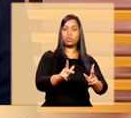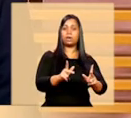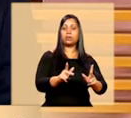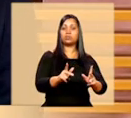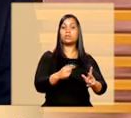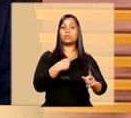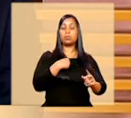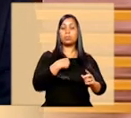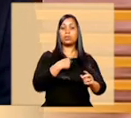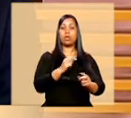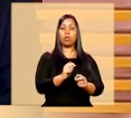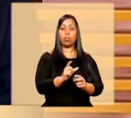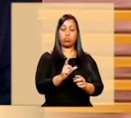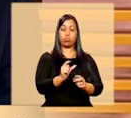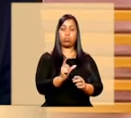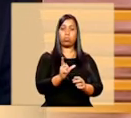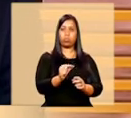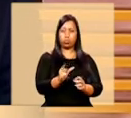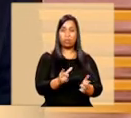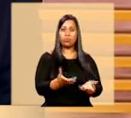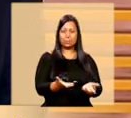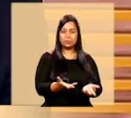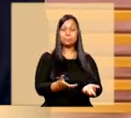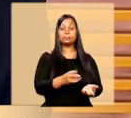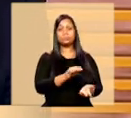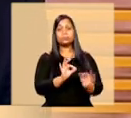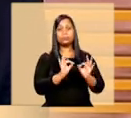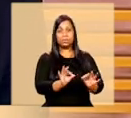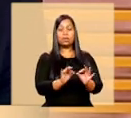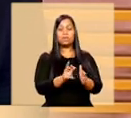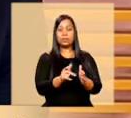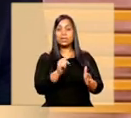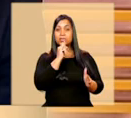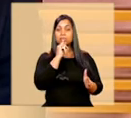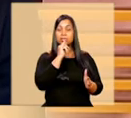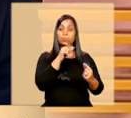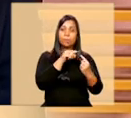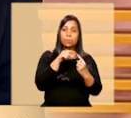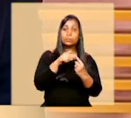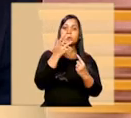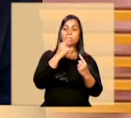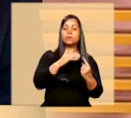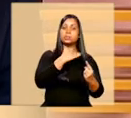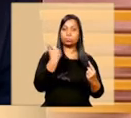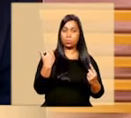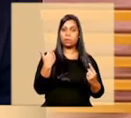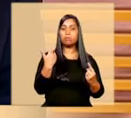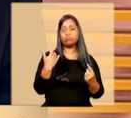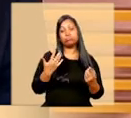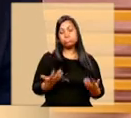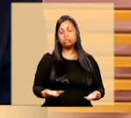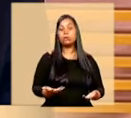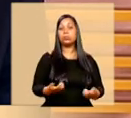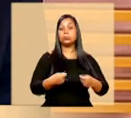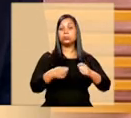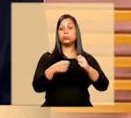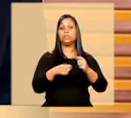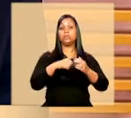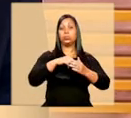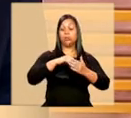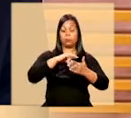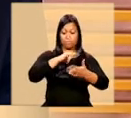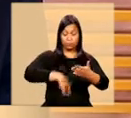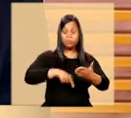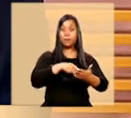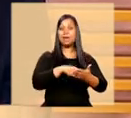seria a questão do tamanho também. Né? Então, provavelmente ele vai receber o órgão de uma criança também que faleceu. Né? Então, tem que ter uma lista